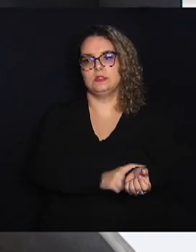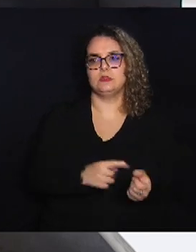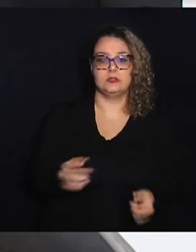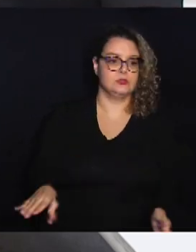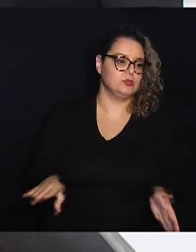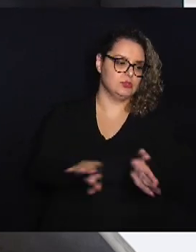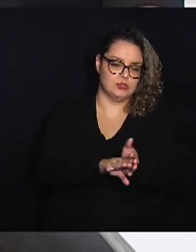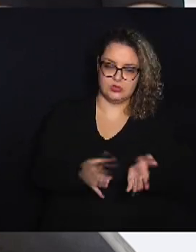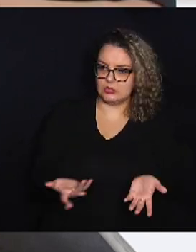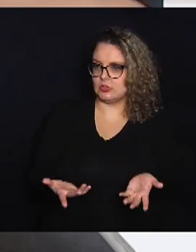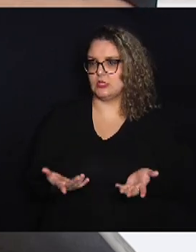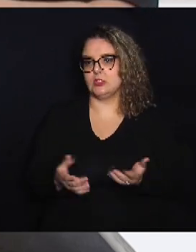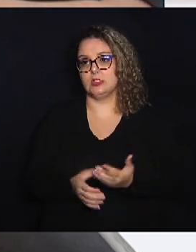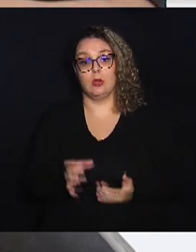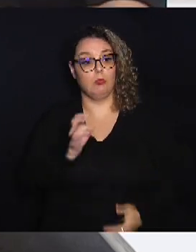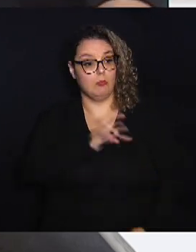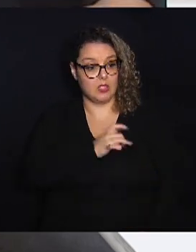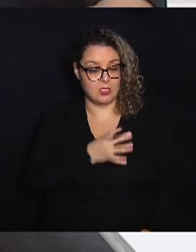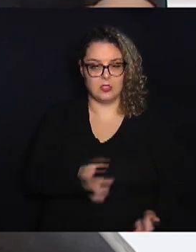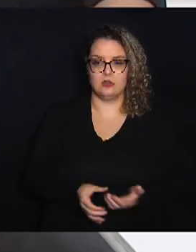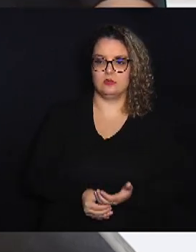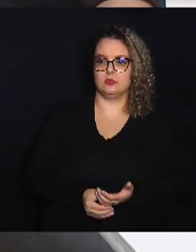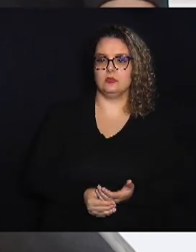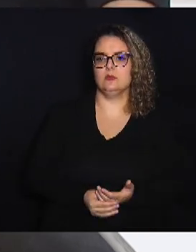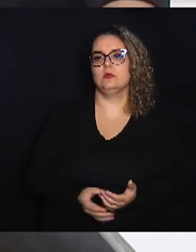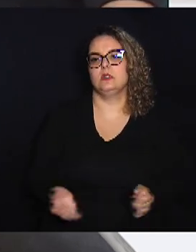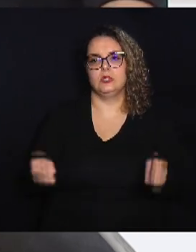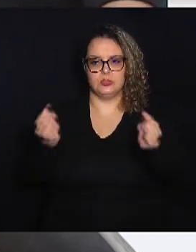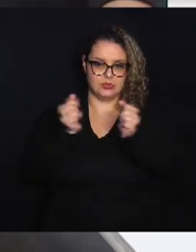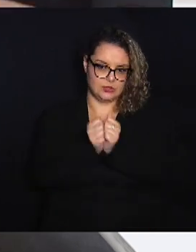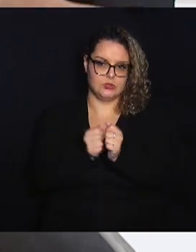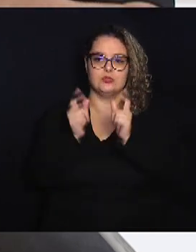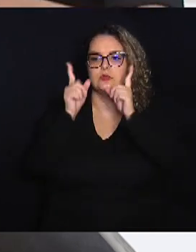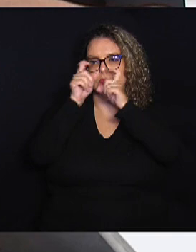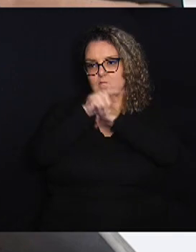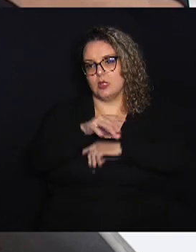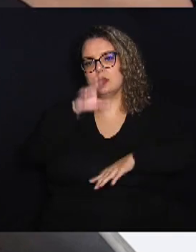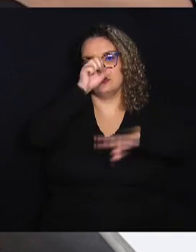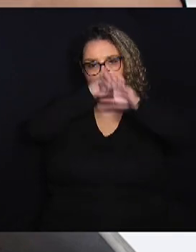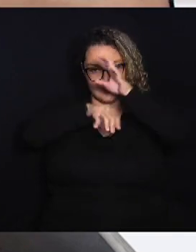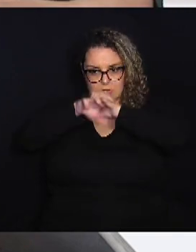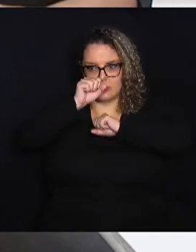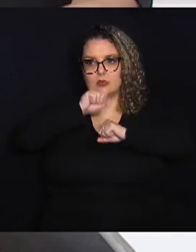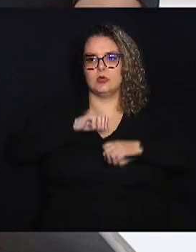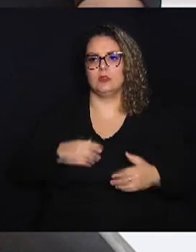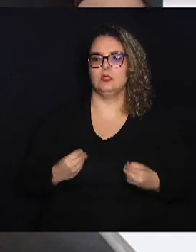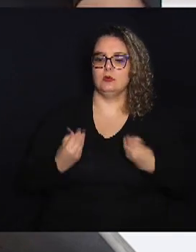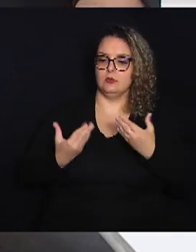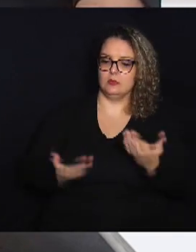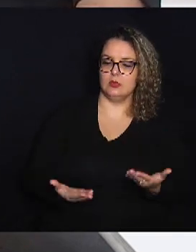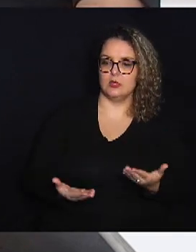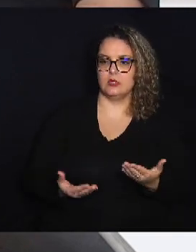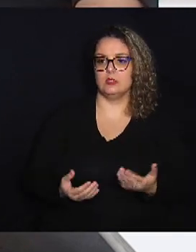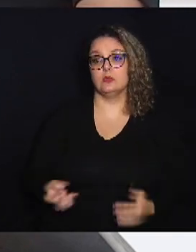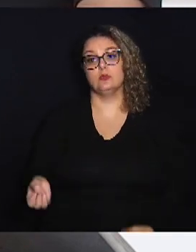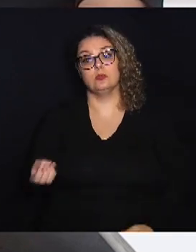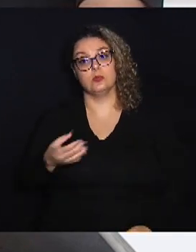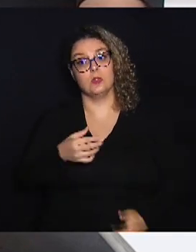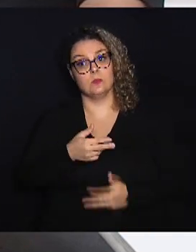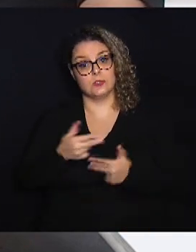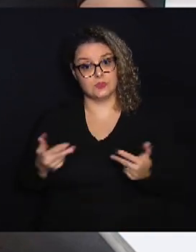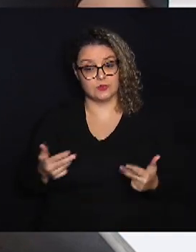nervosismo que bate, e isso às vezes vem acompanhado de uma dificuldade da aprendizagem, que vai trazer ali novas